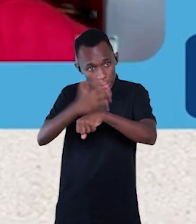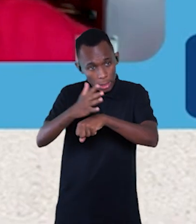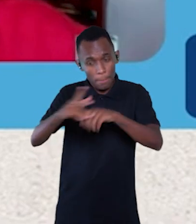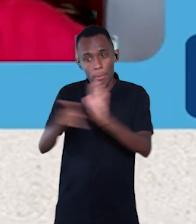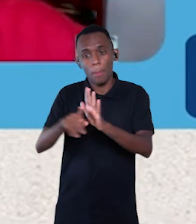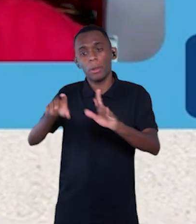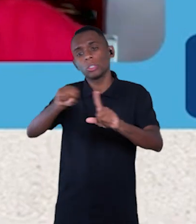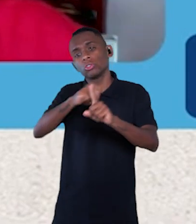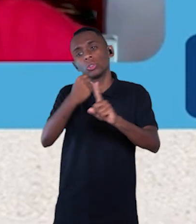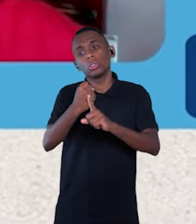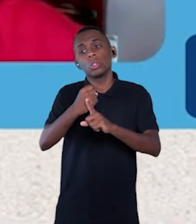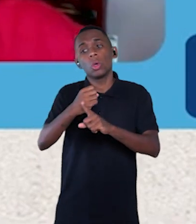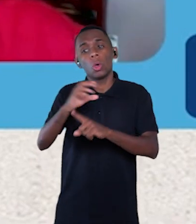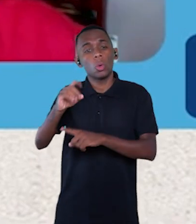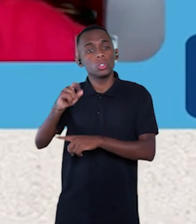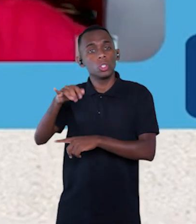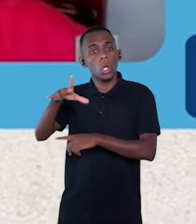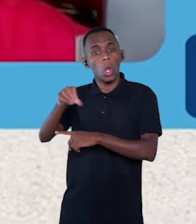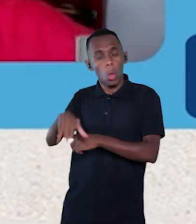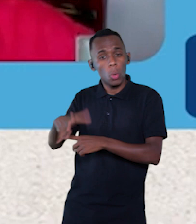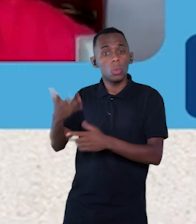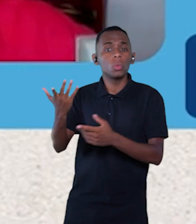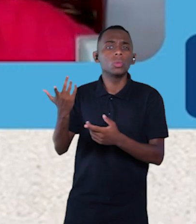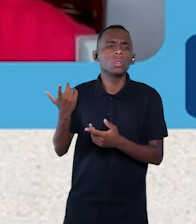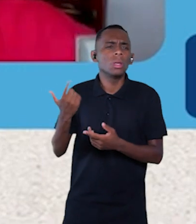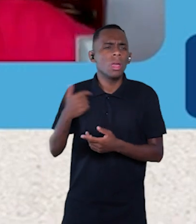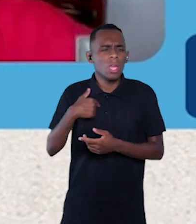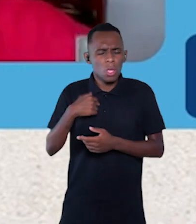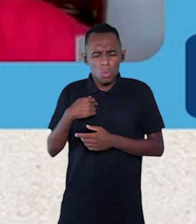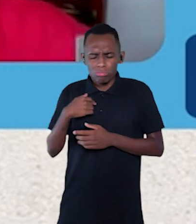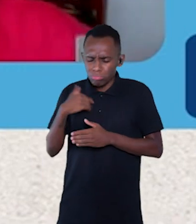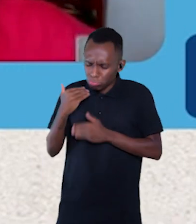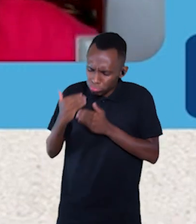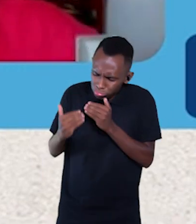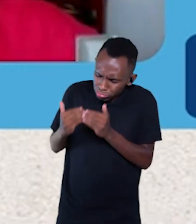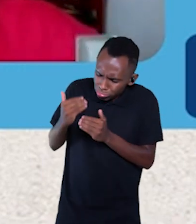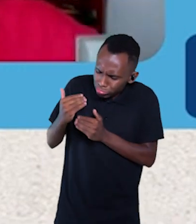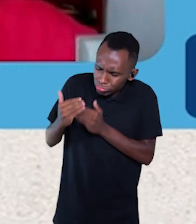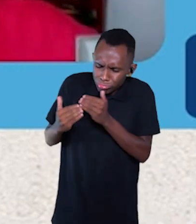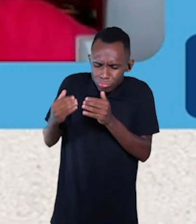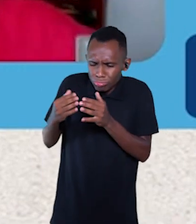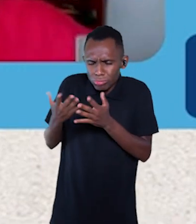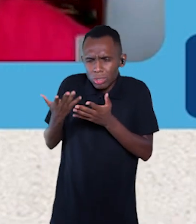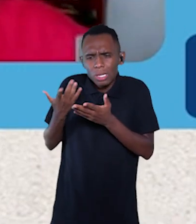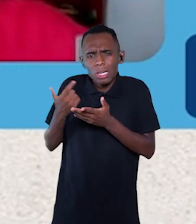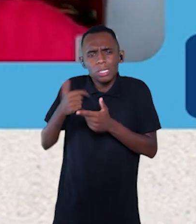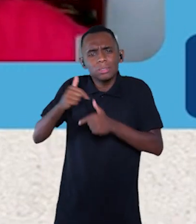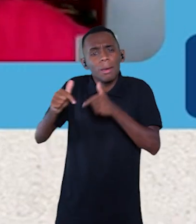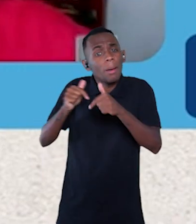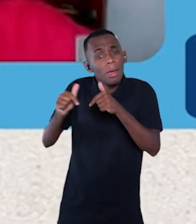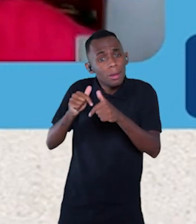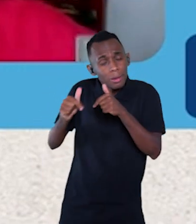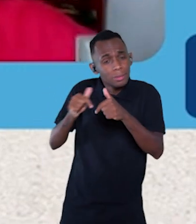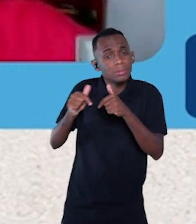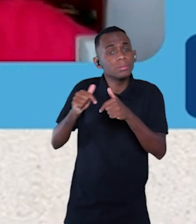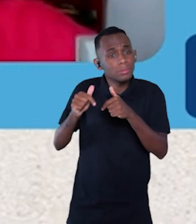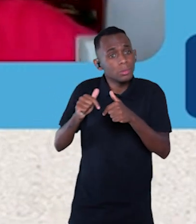na residência de medicina de família e comunidade do Hospital Odilon Berens. Eu sou só mais uma formiguinha, né?